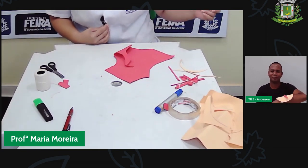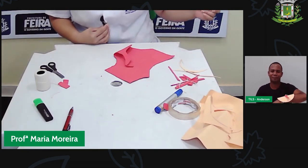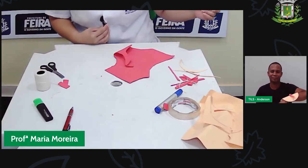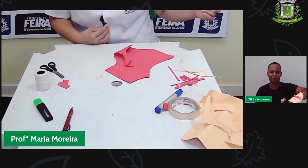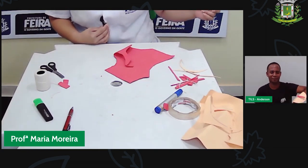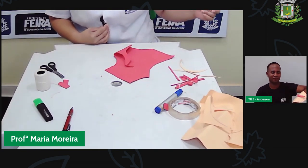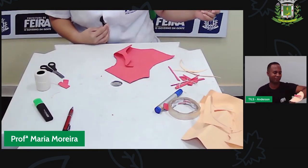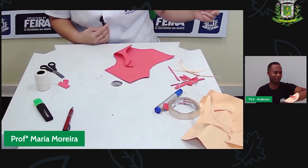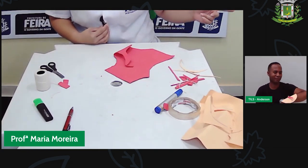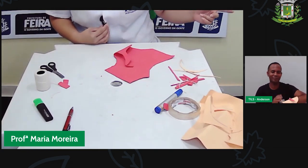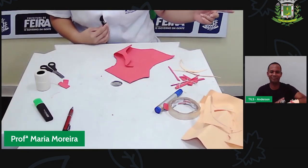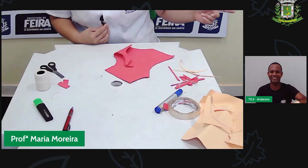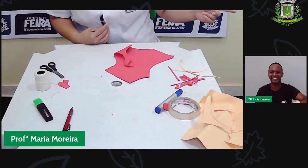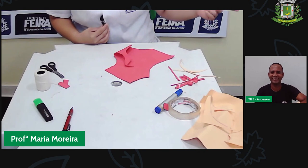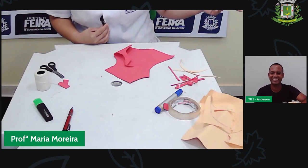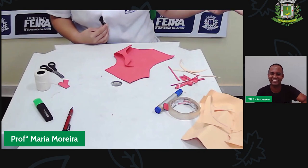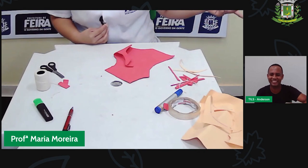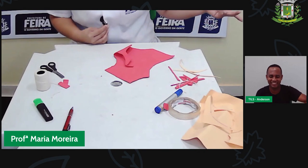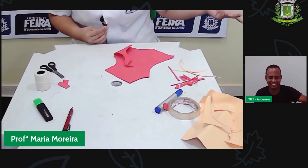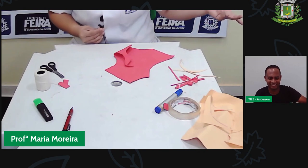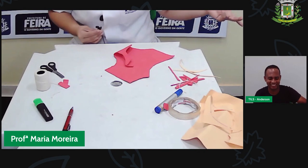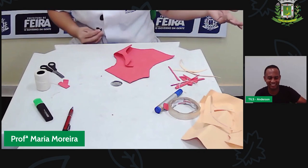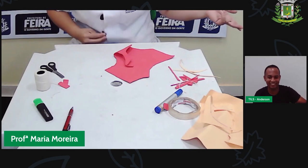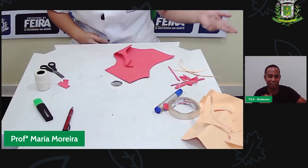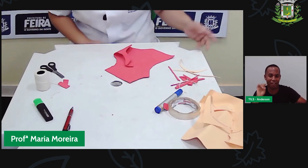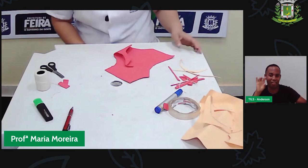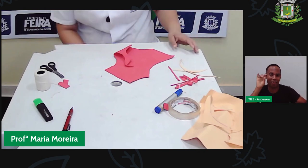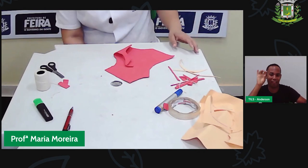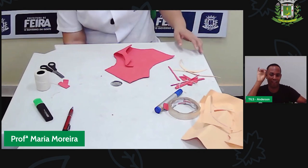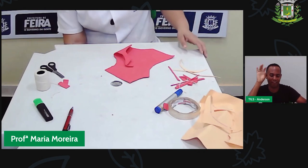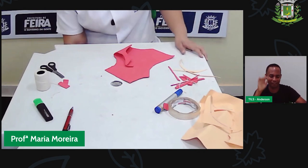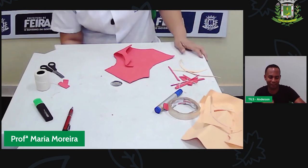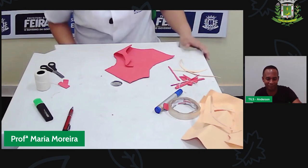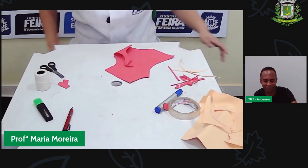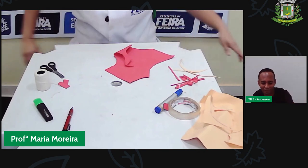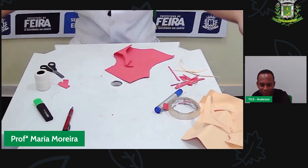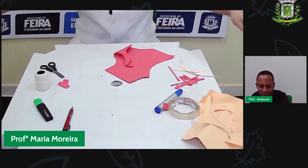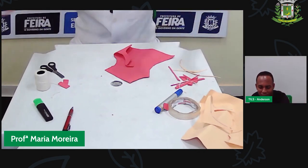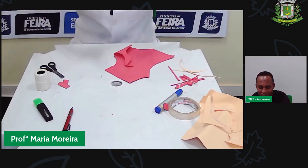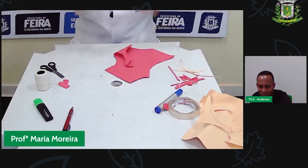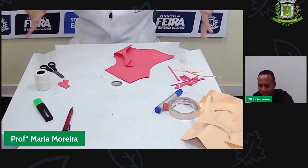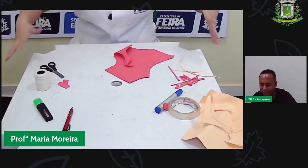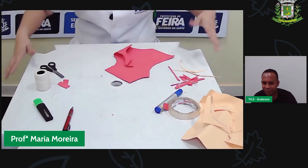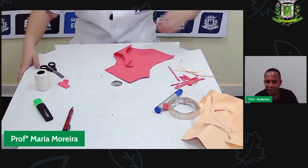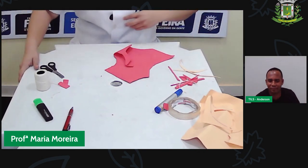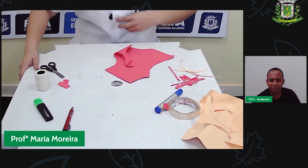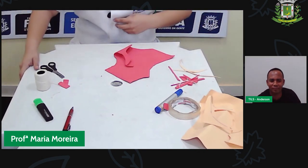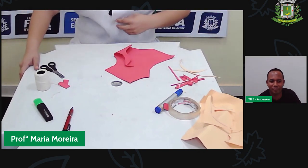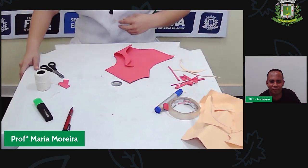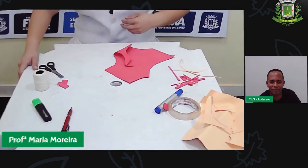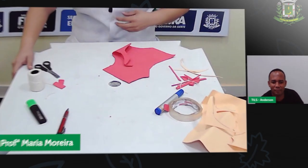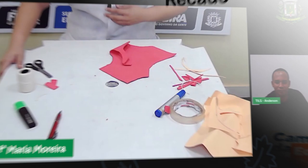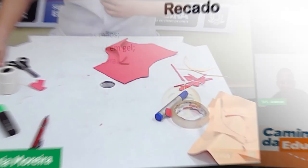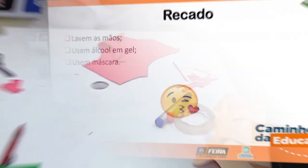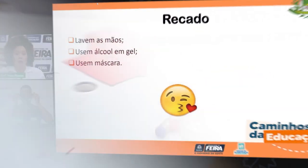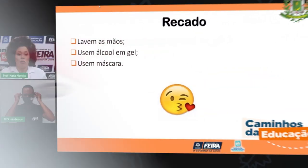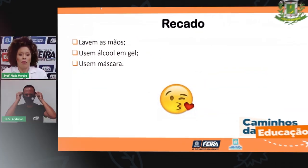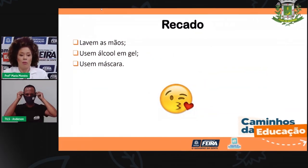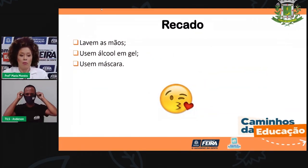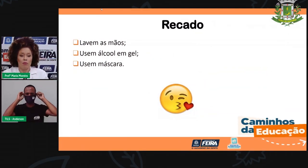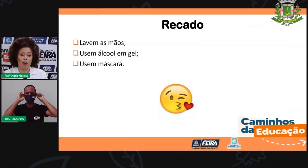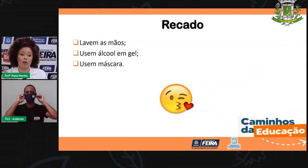que esse é mais chique do que o outro? Chique e melhor, mais bonito. Vamos fazer a mágica que ele olha com esse, tá?